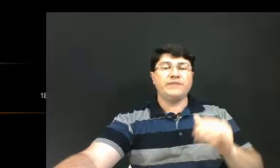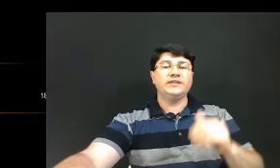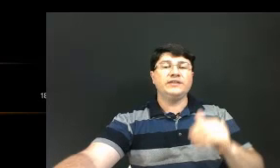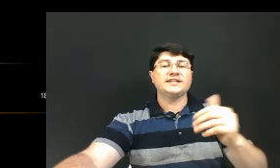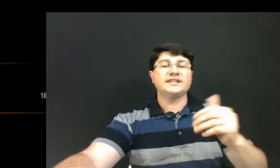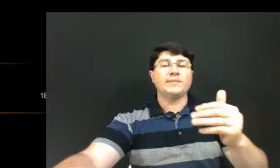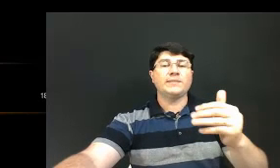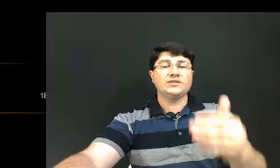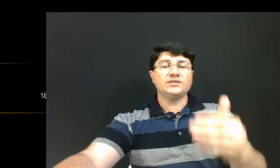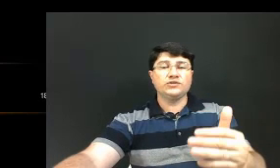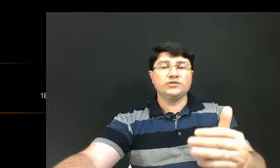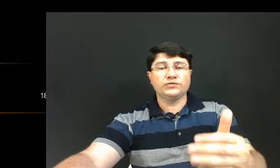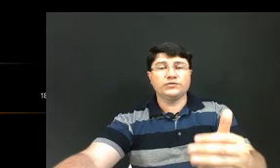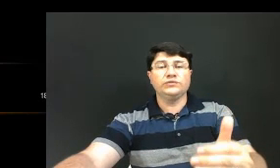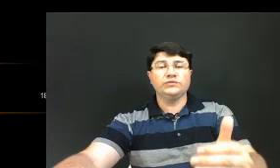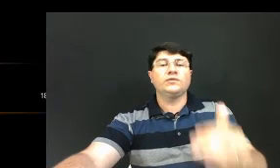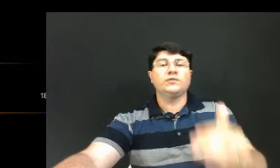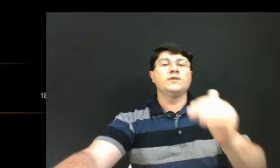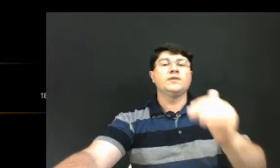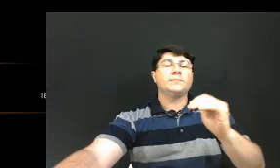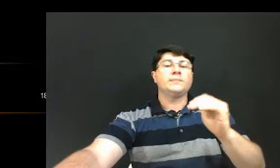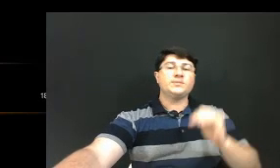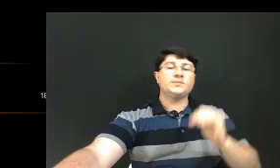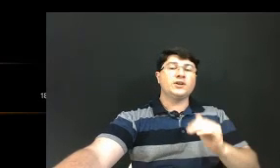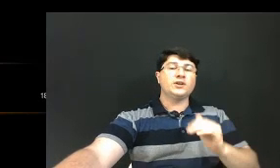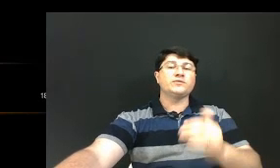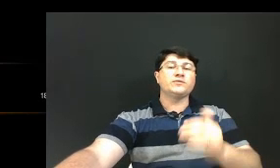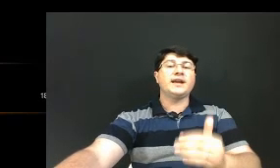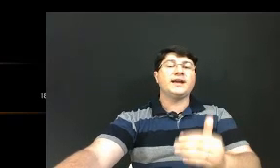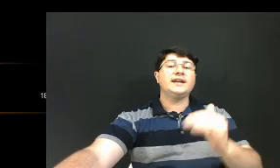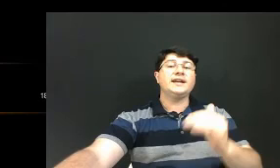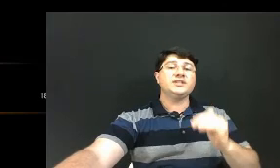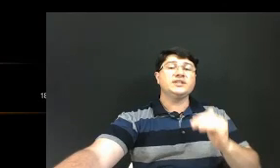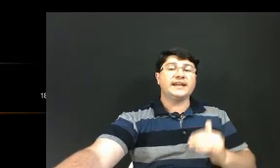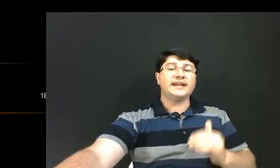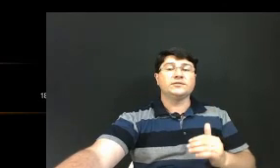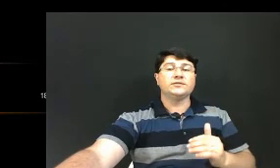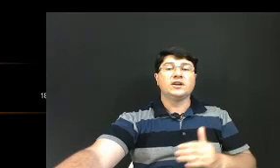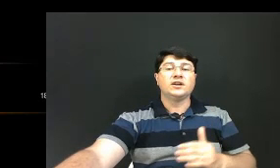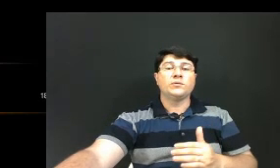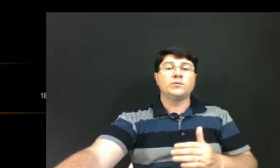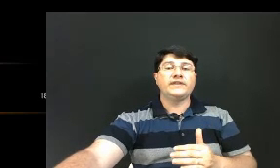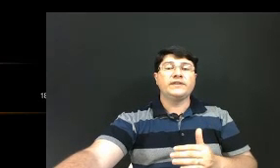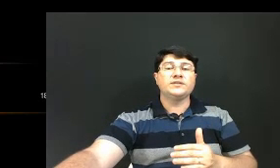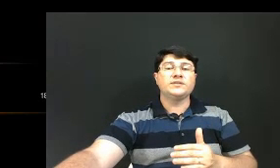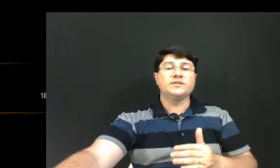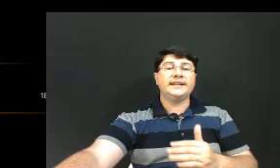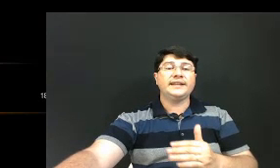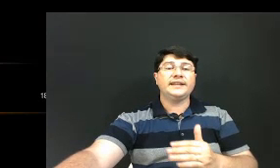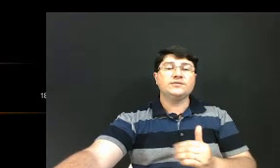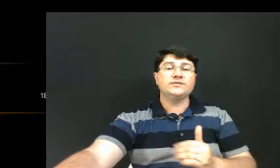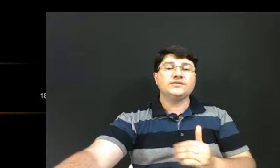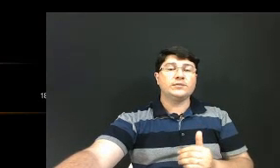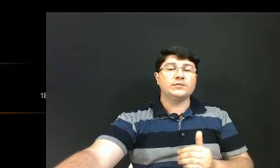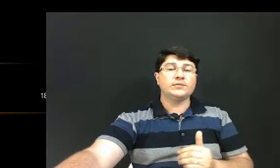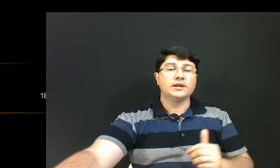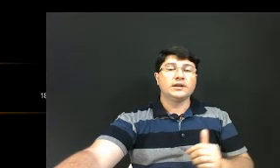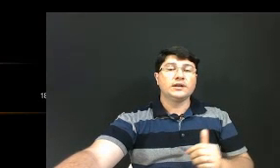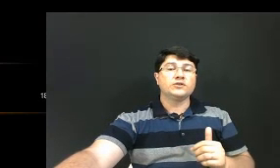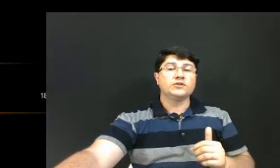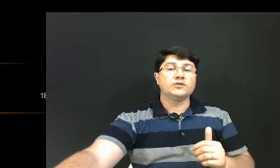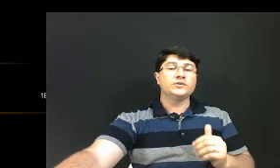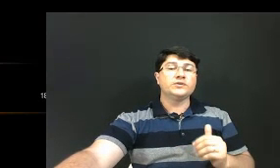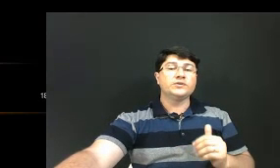adiantar. O evento que estava mais longe no futuro ficou mais próximo, foi adiantado, movendo-se para trás no